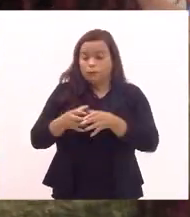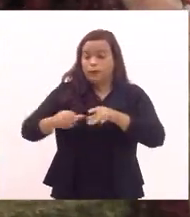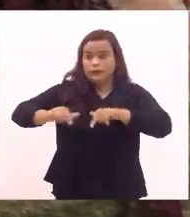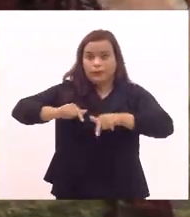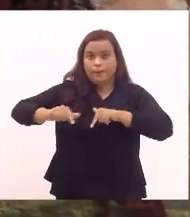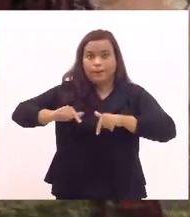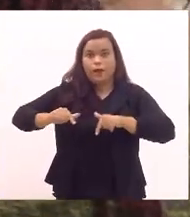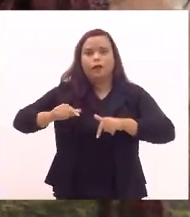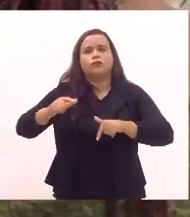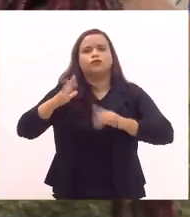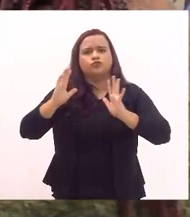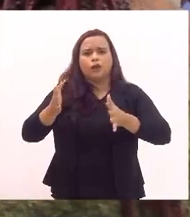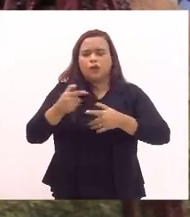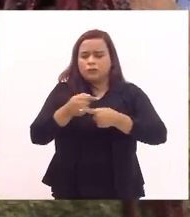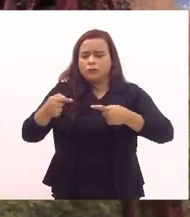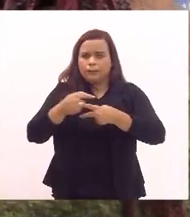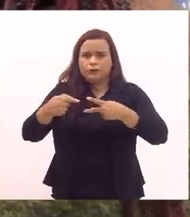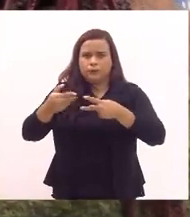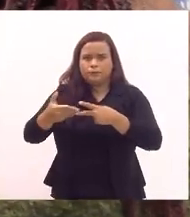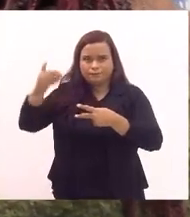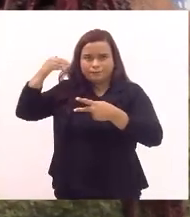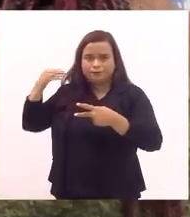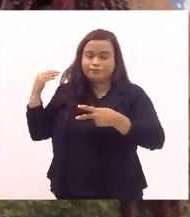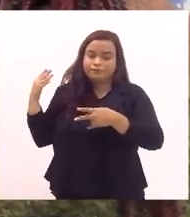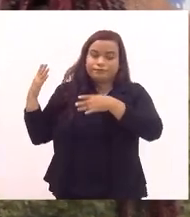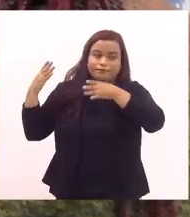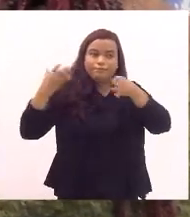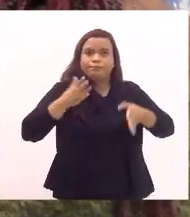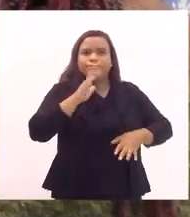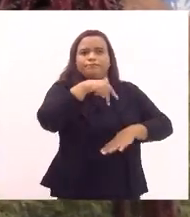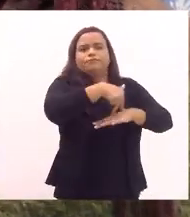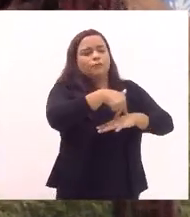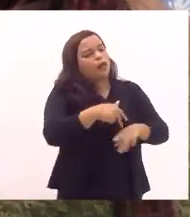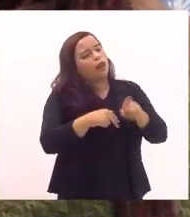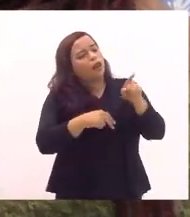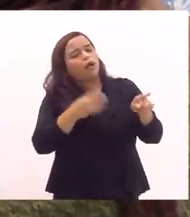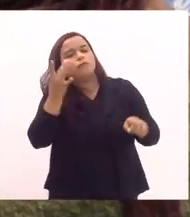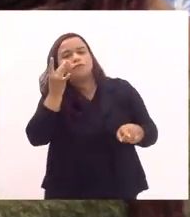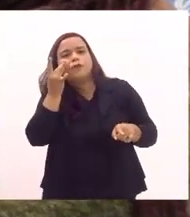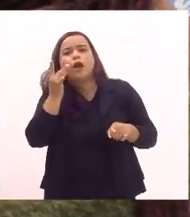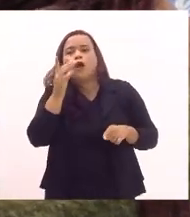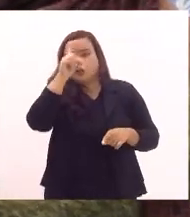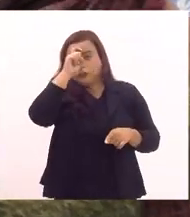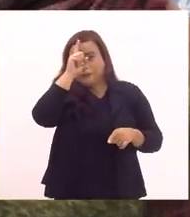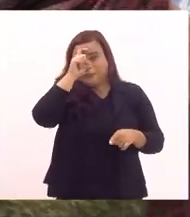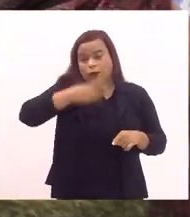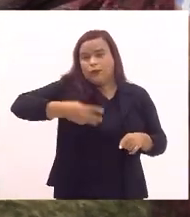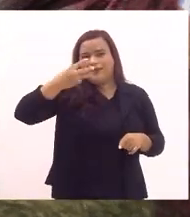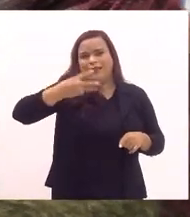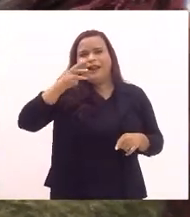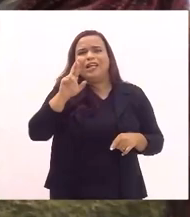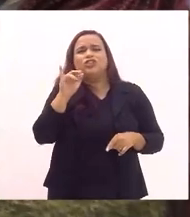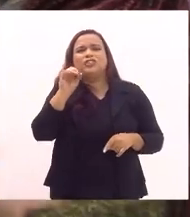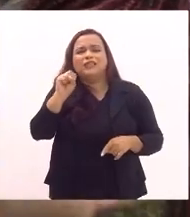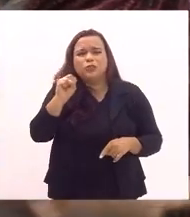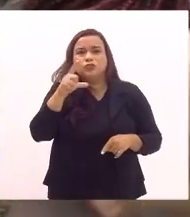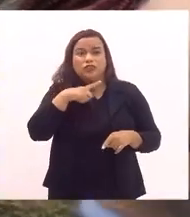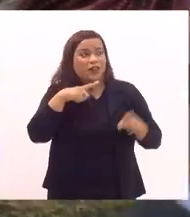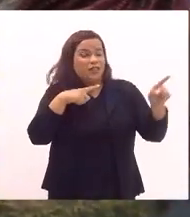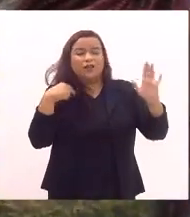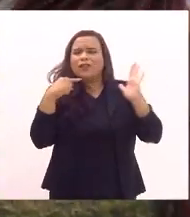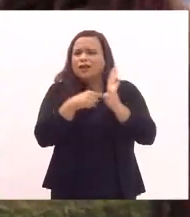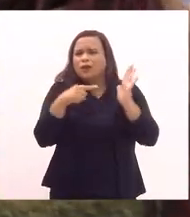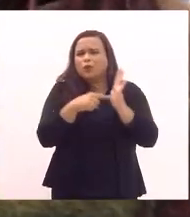esteve há duas semanas atrás no hospital de Três Rios de onde recebemos várias denúncias de